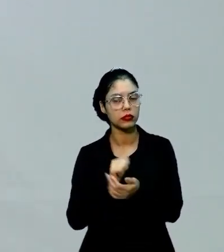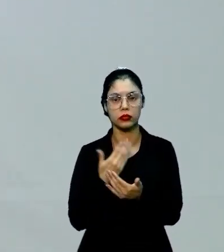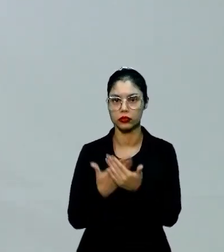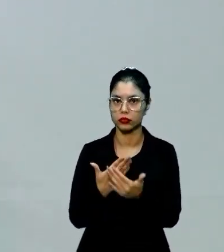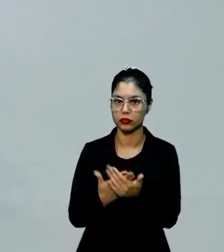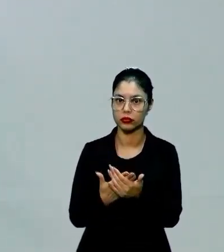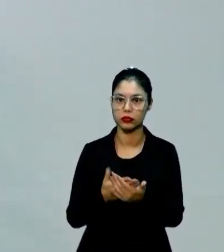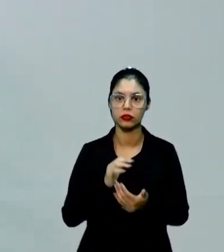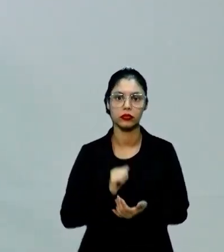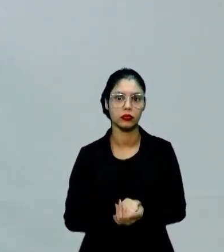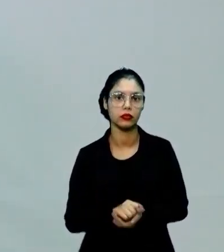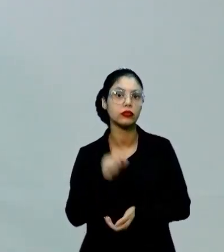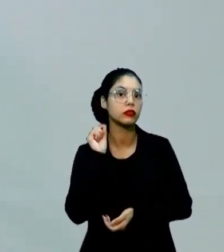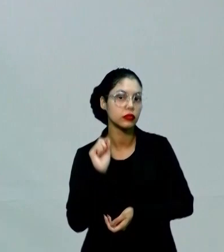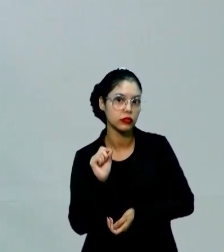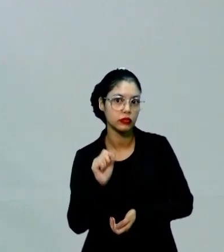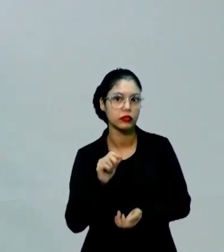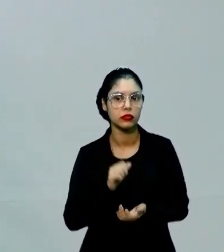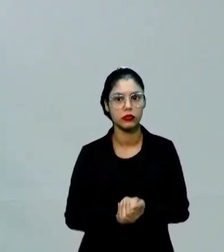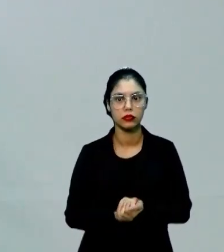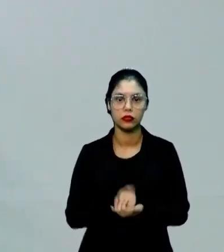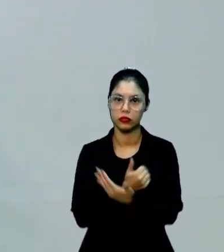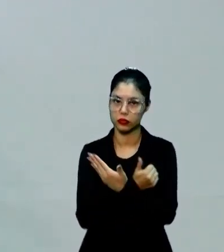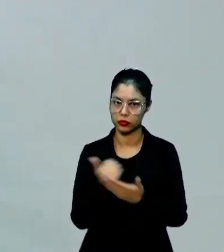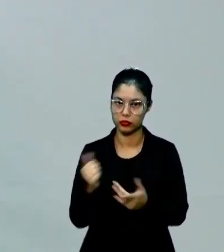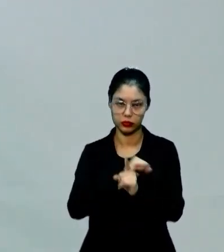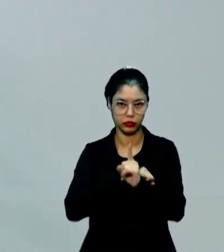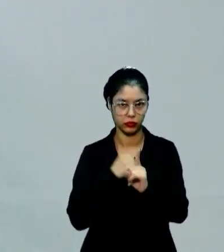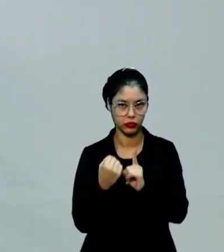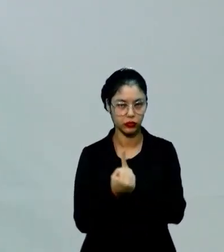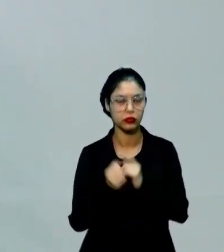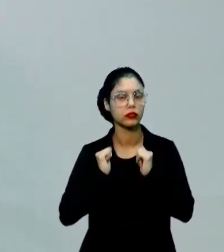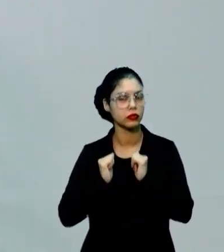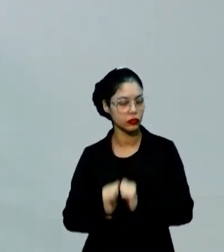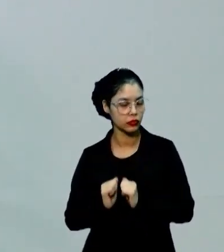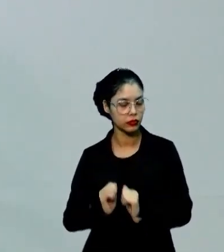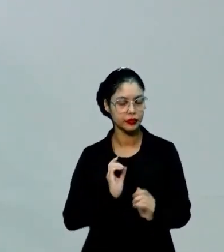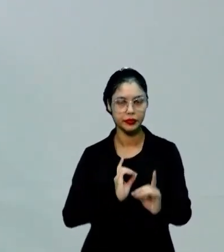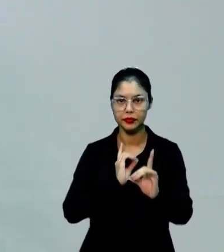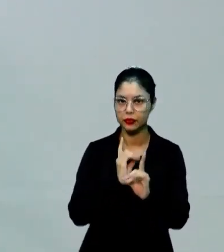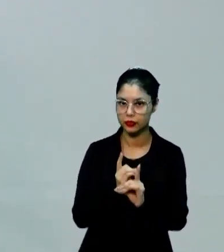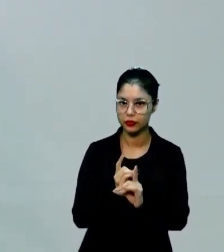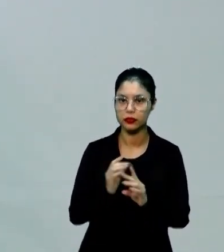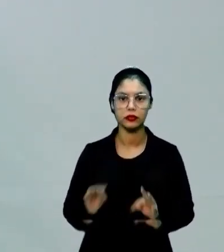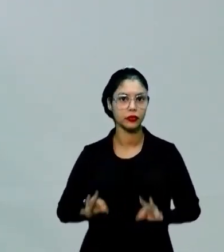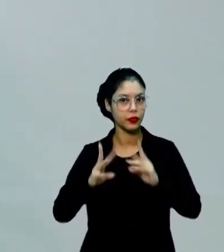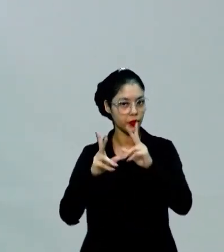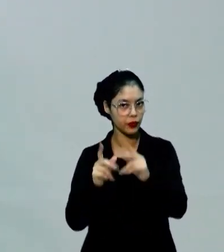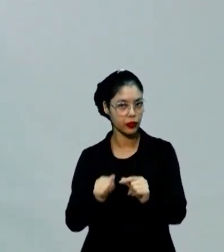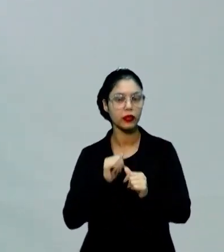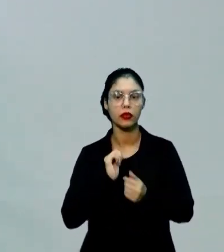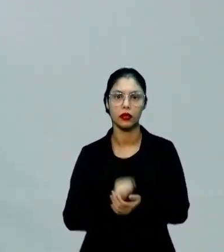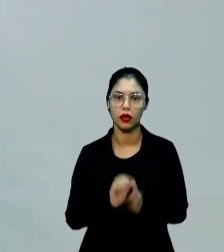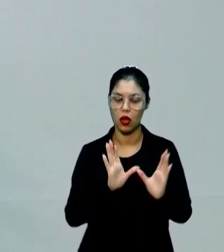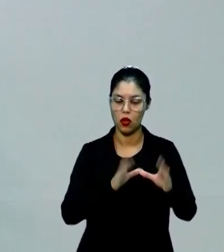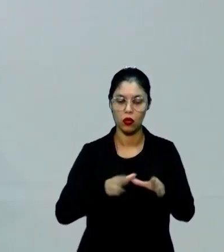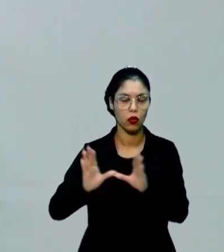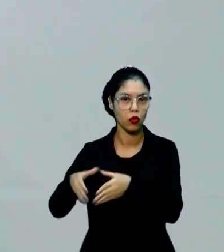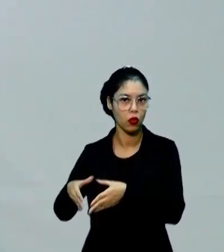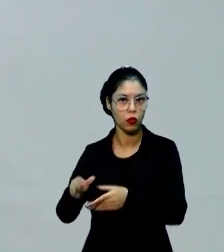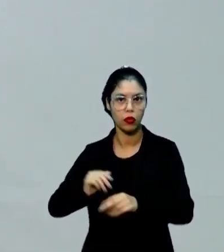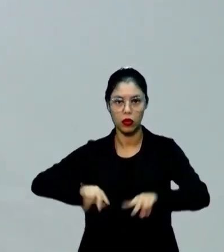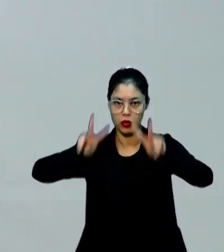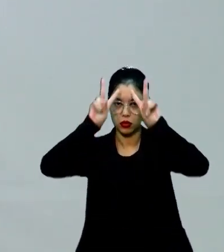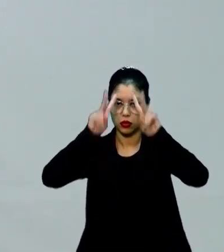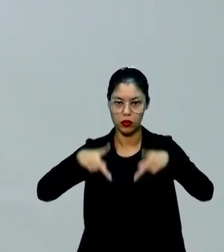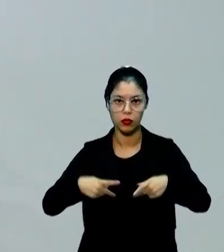teoria weberiana é a ação social, que pode ser definida como toda conduta humana